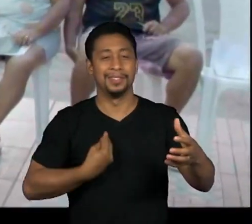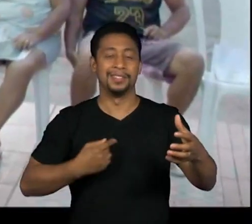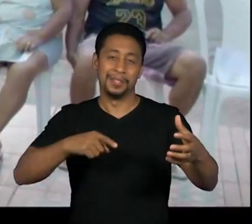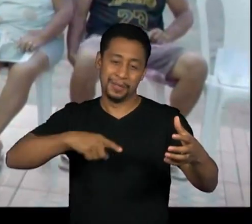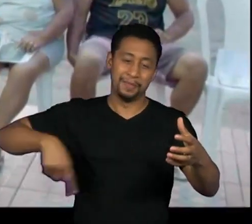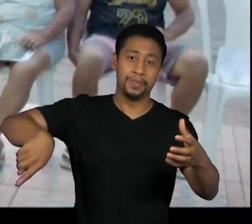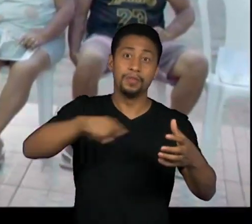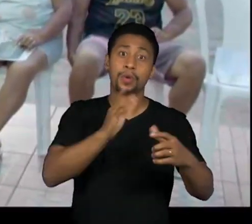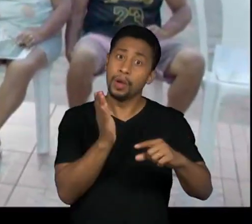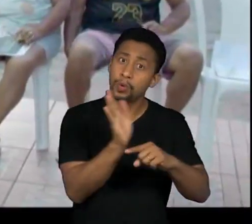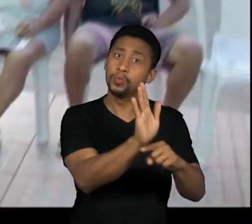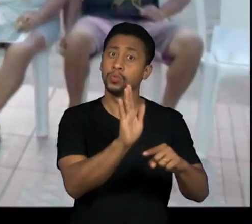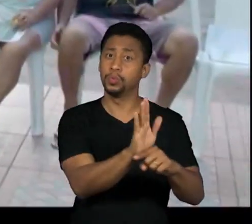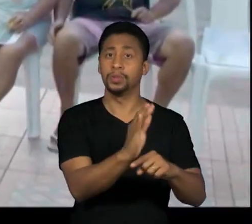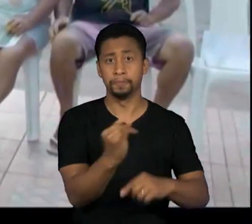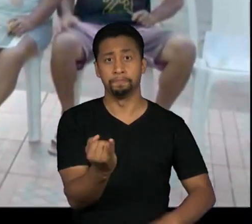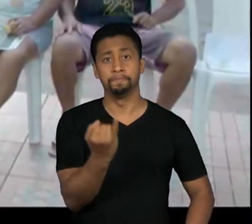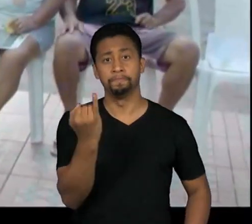é fundamental.